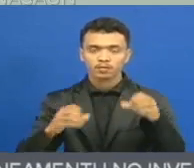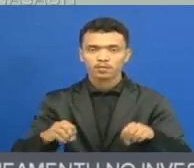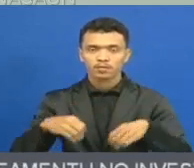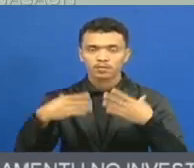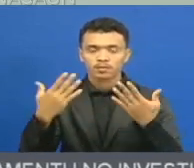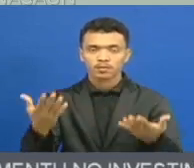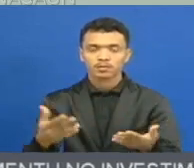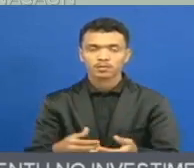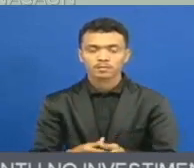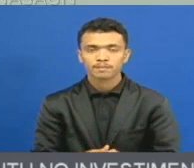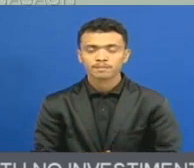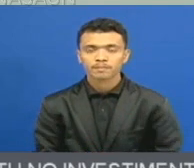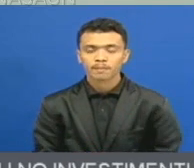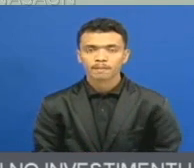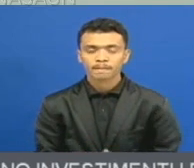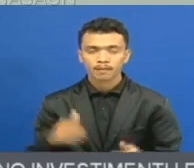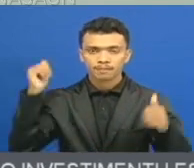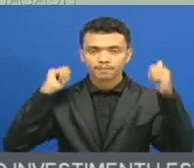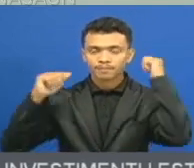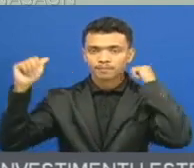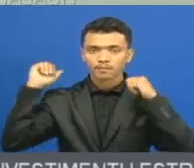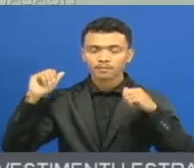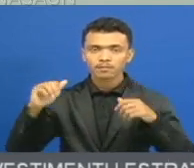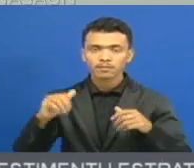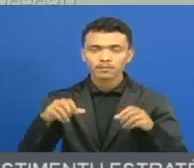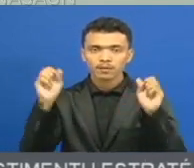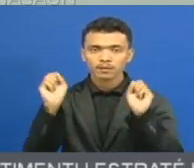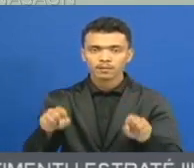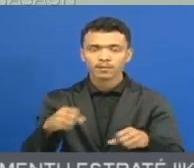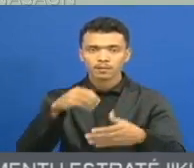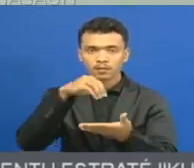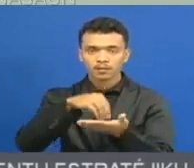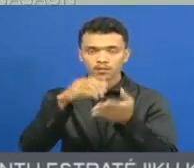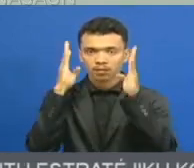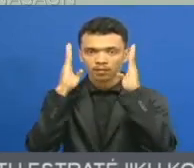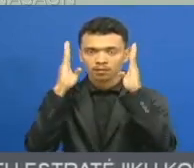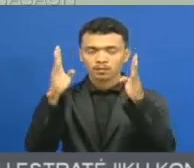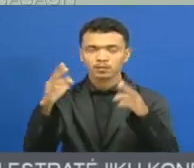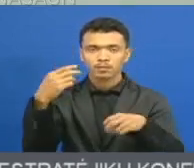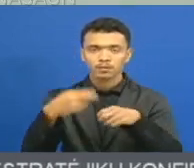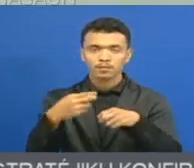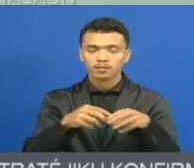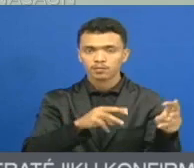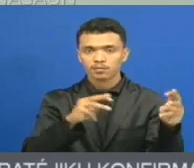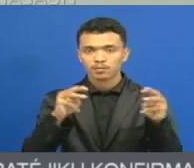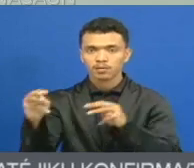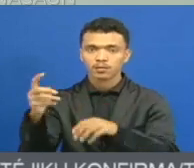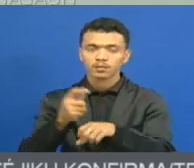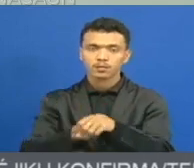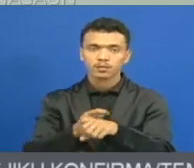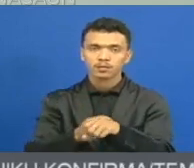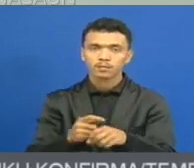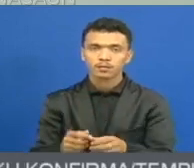setor de atividades de infraestrutura e railara, bela está atenção para o impacto mudança climática. Caema